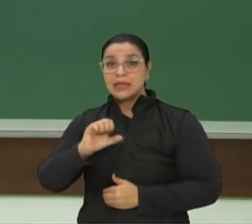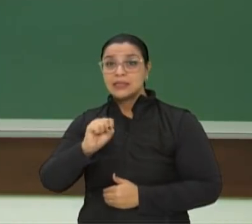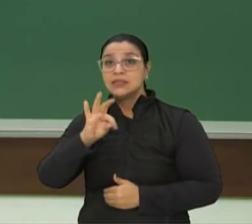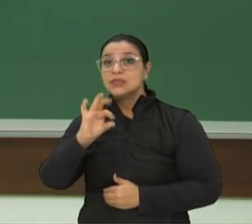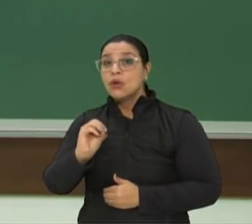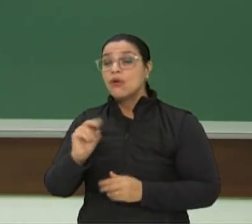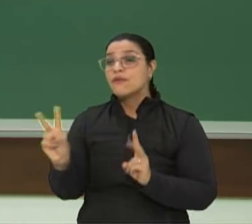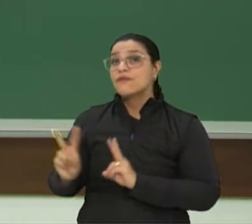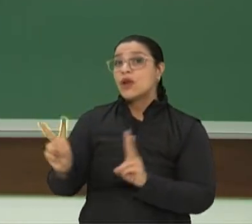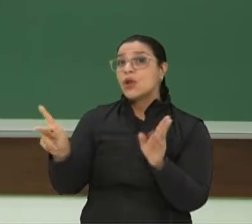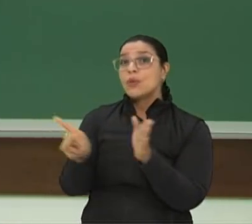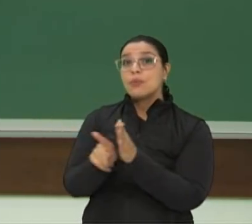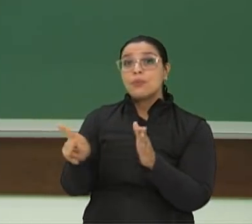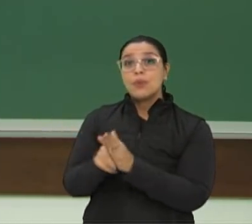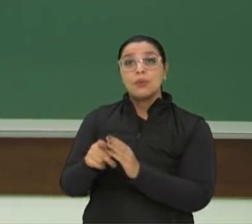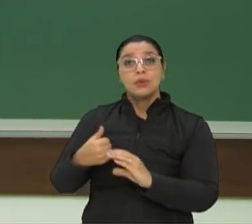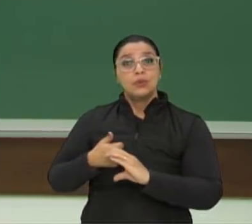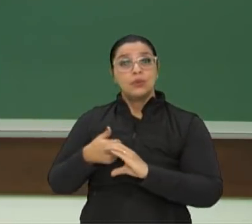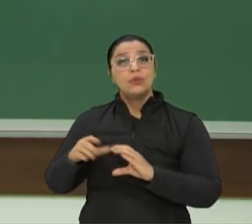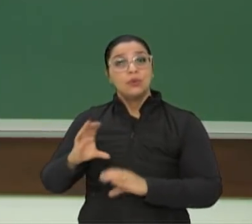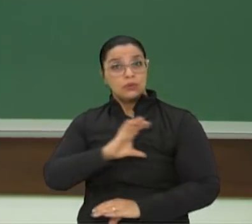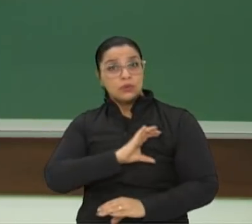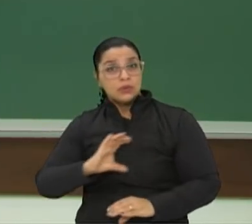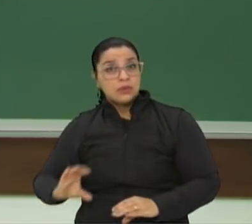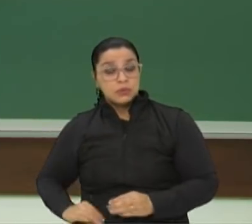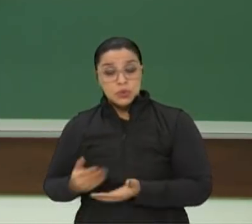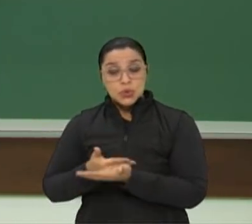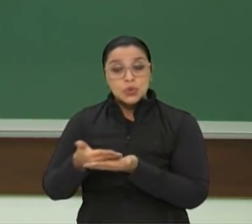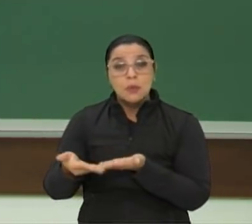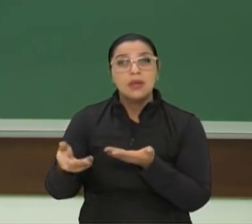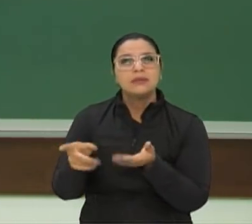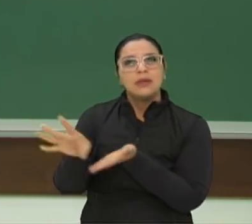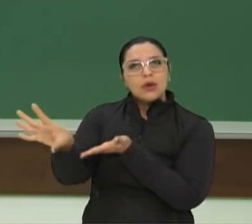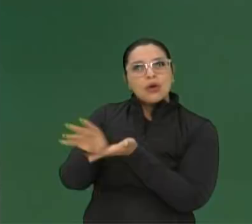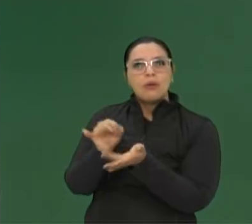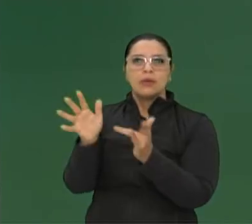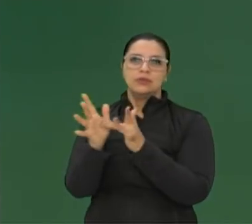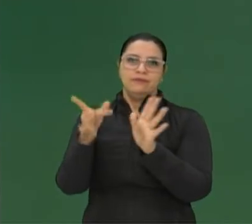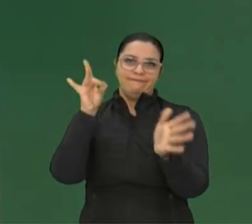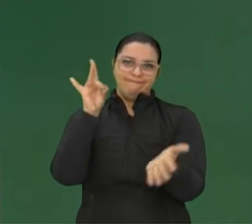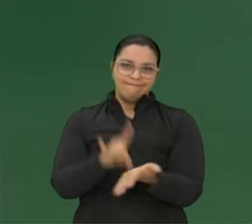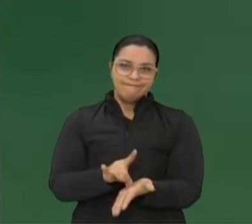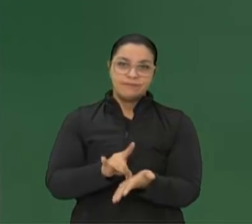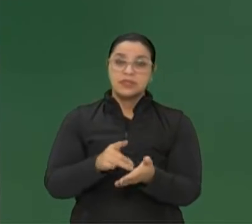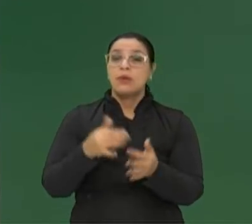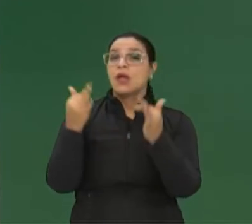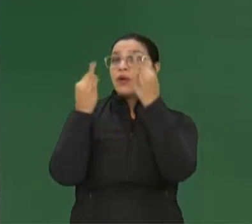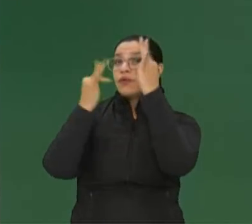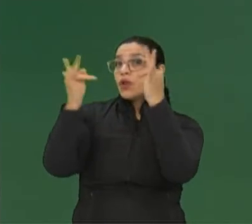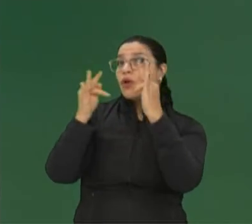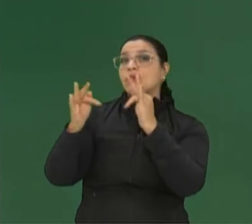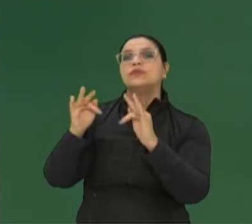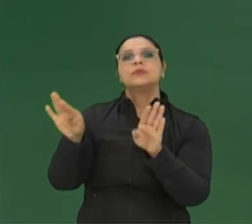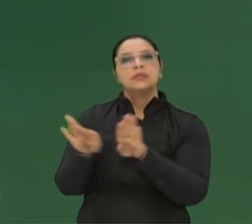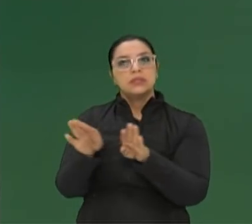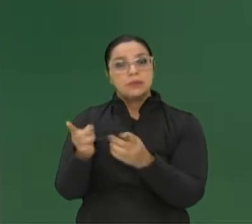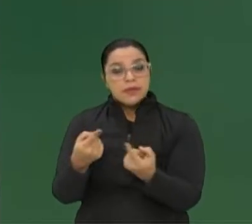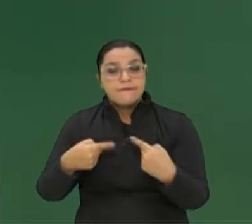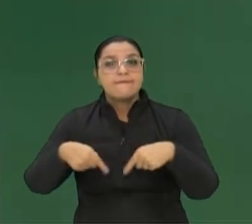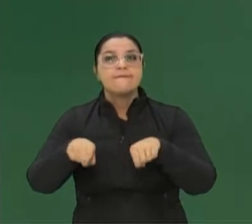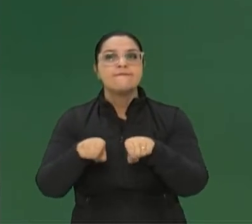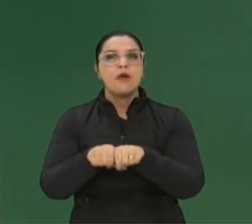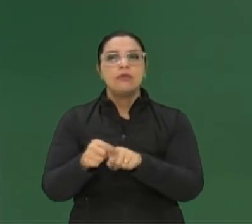renascer com os valores do cristianismo lá do início, na figura do Cristo mesmo, tá? Então um filósofo cristão que vai buscar essa volta